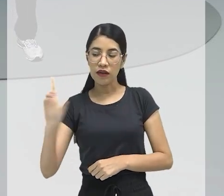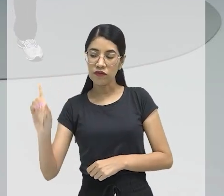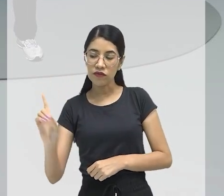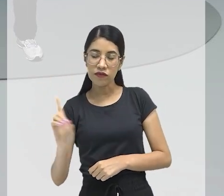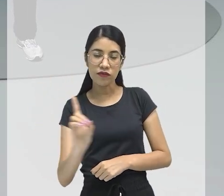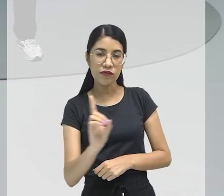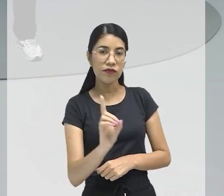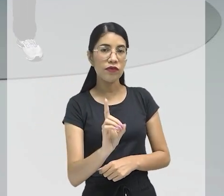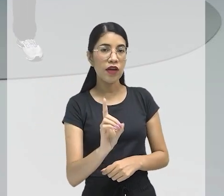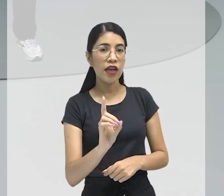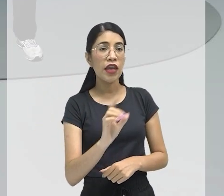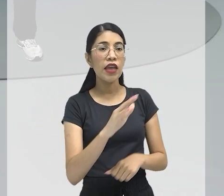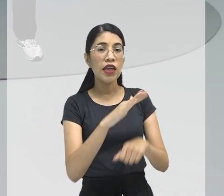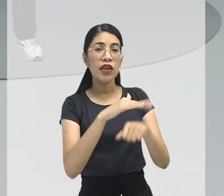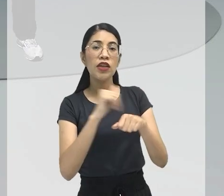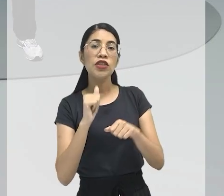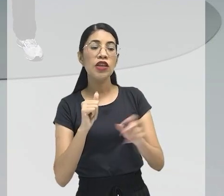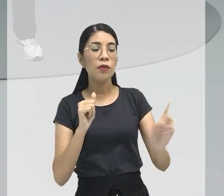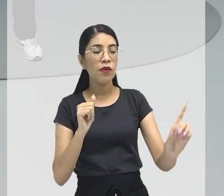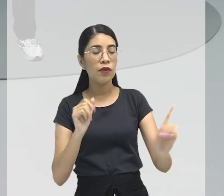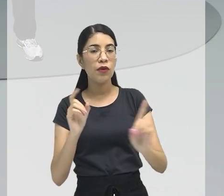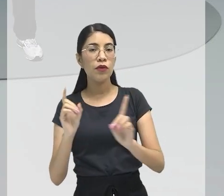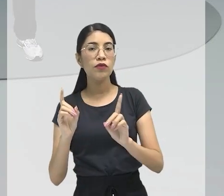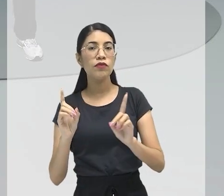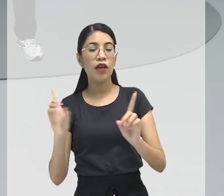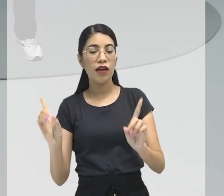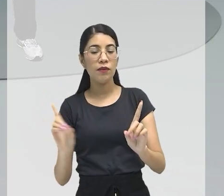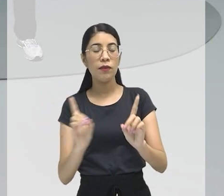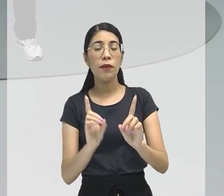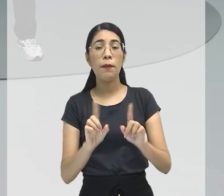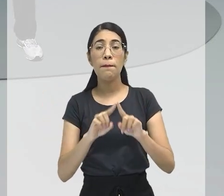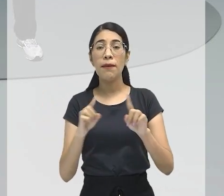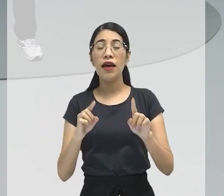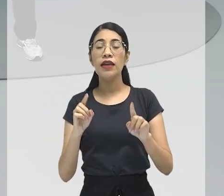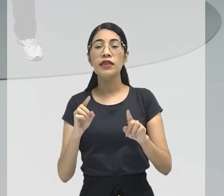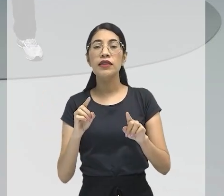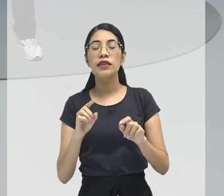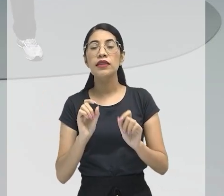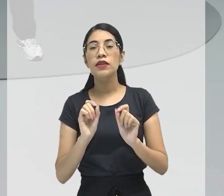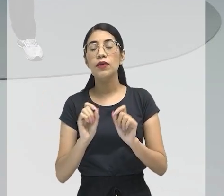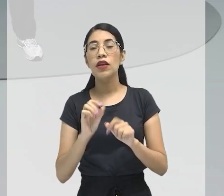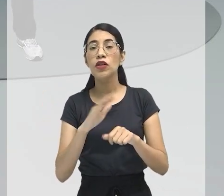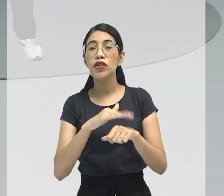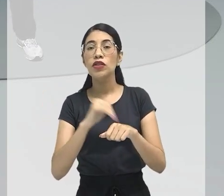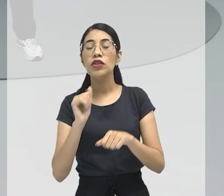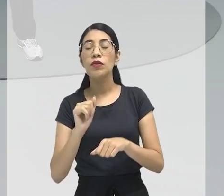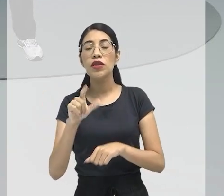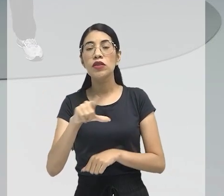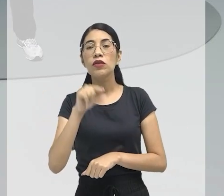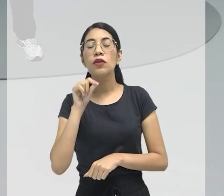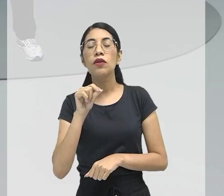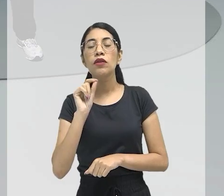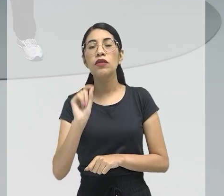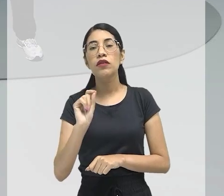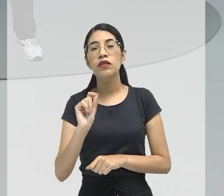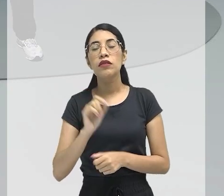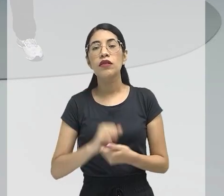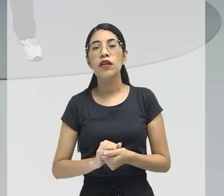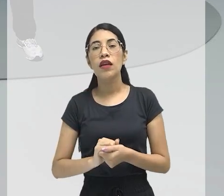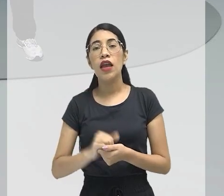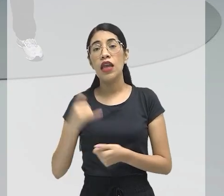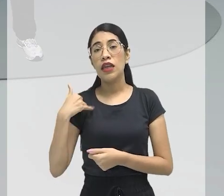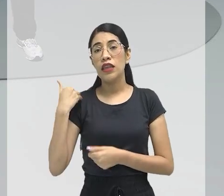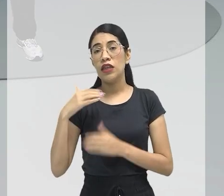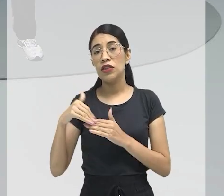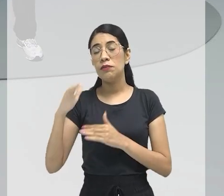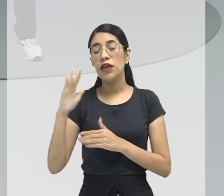arena e chama seu adversário, né? Mas quem chama, na verdade, escolhe, são os mais velhos,